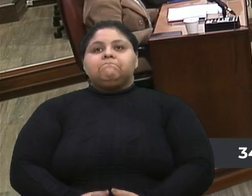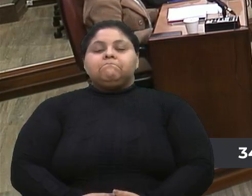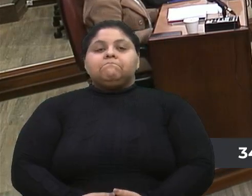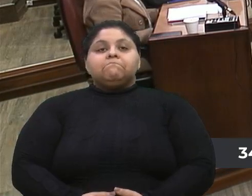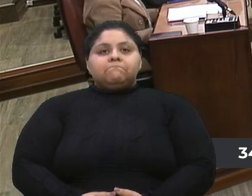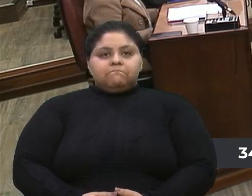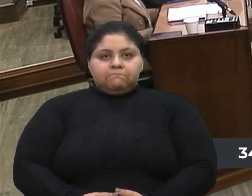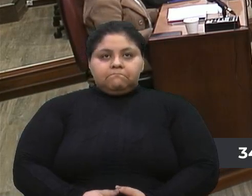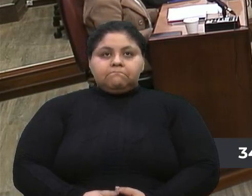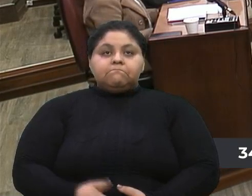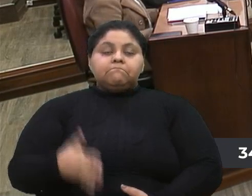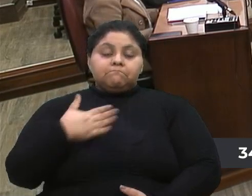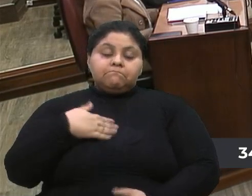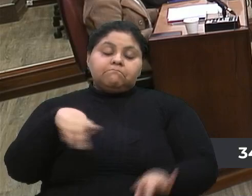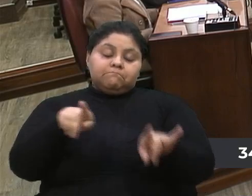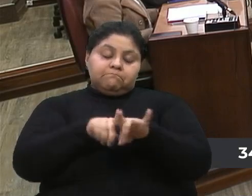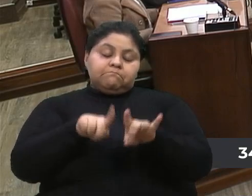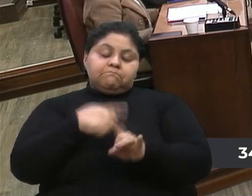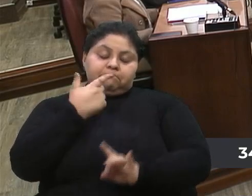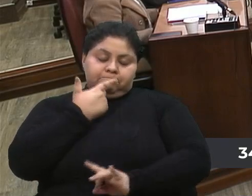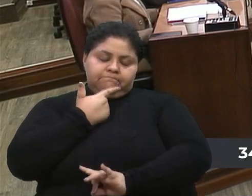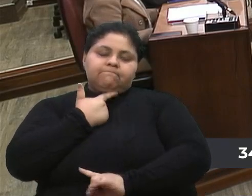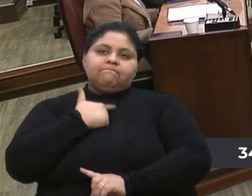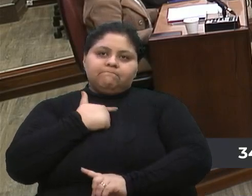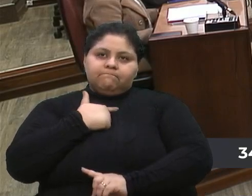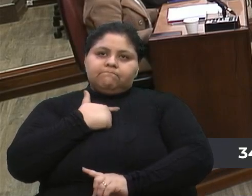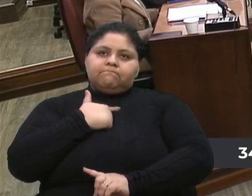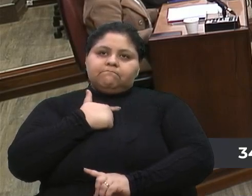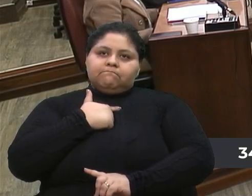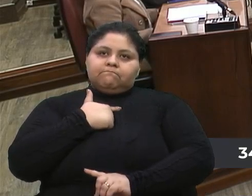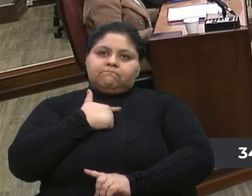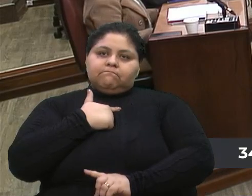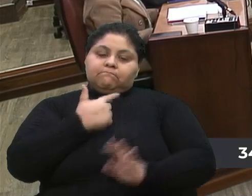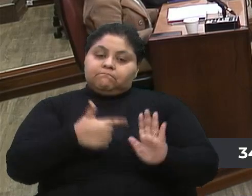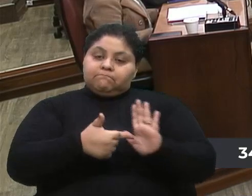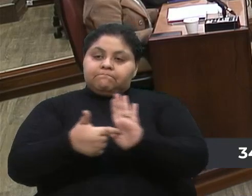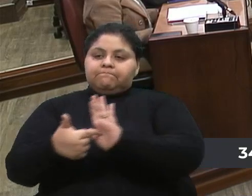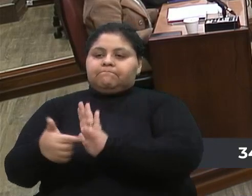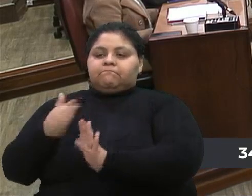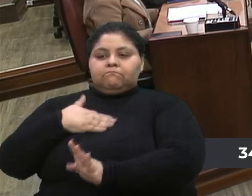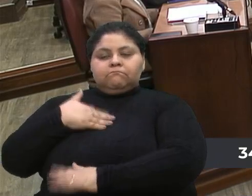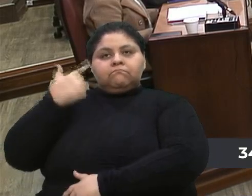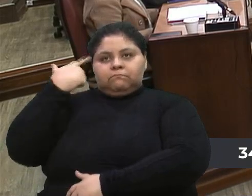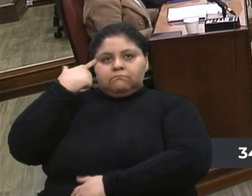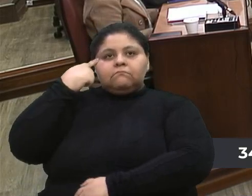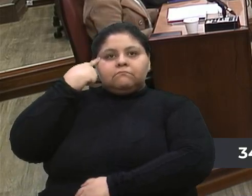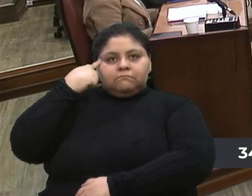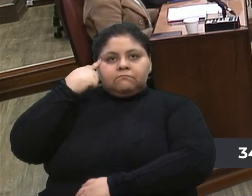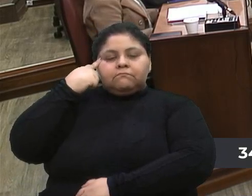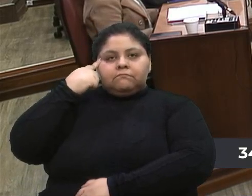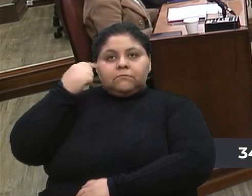Eu também gostaria aqui de manifestar o meu pensamento. Eu